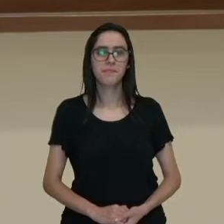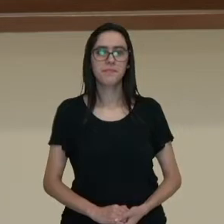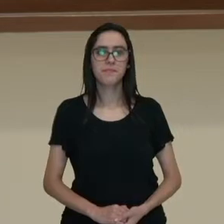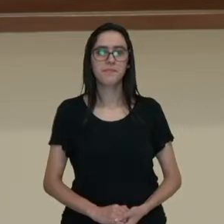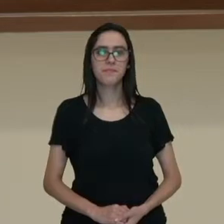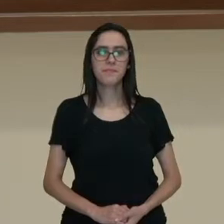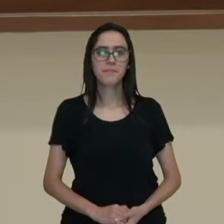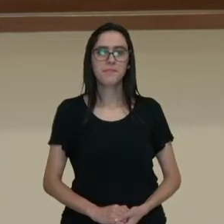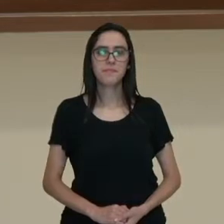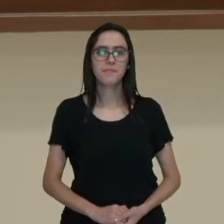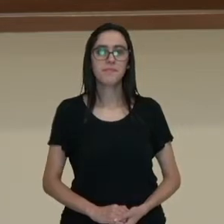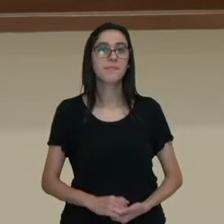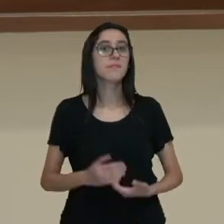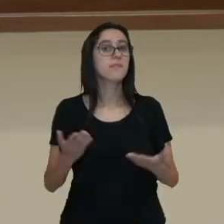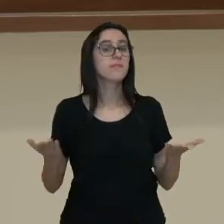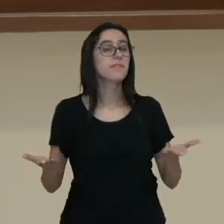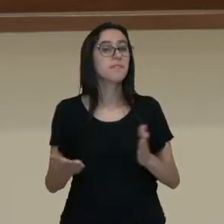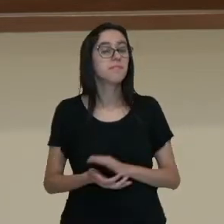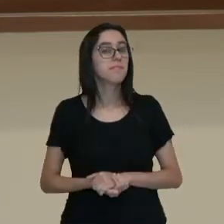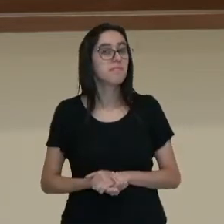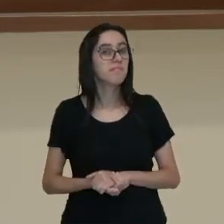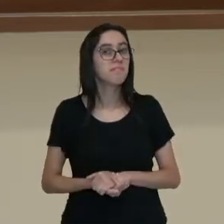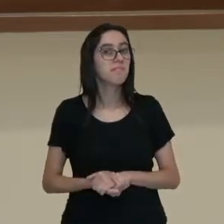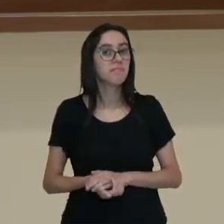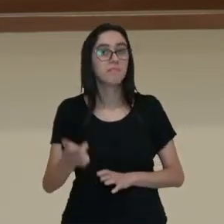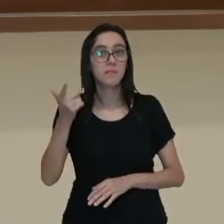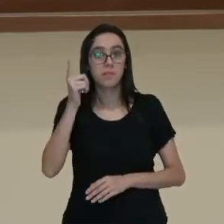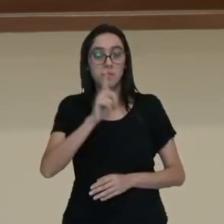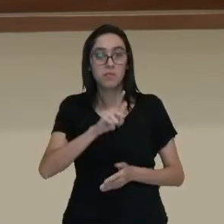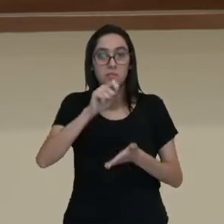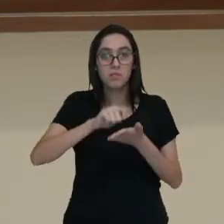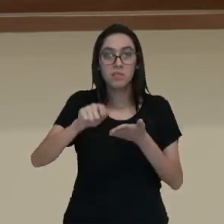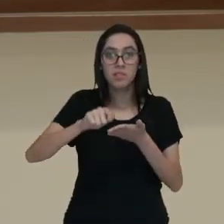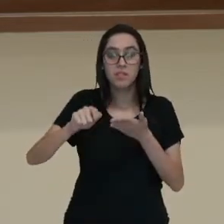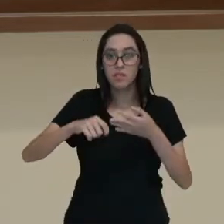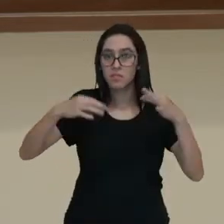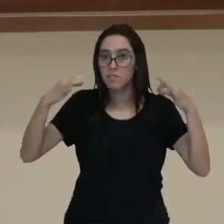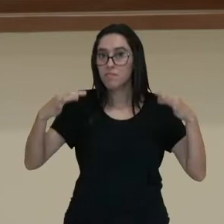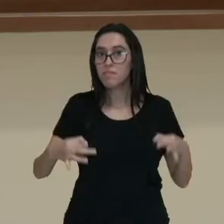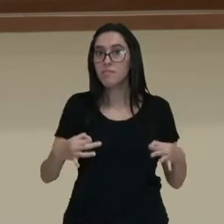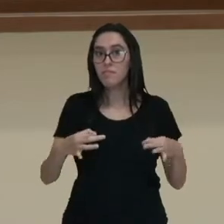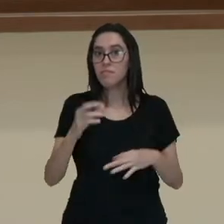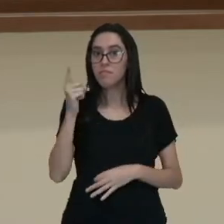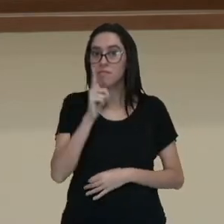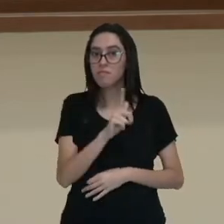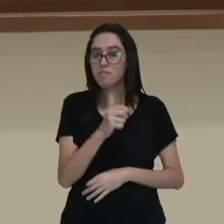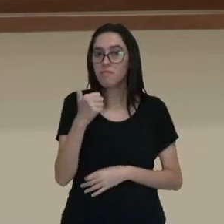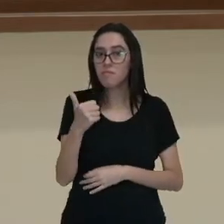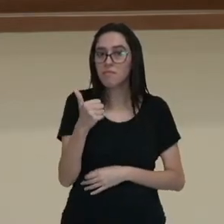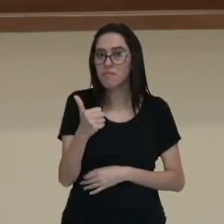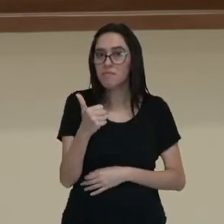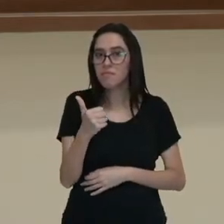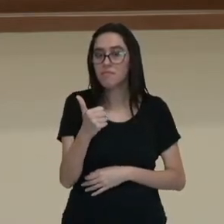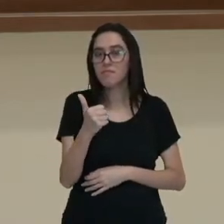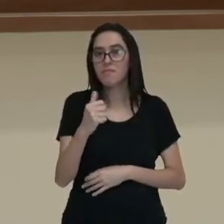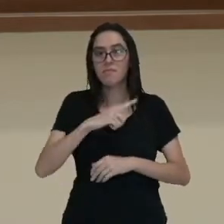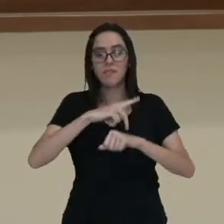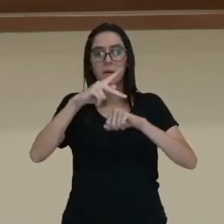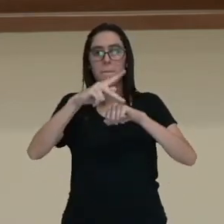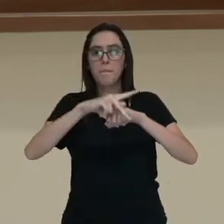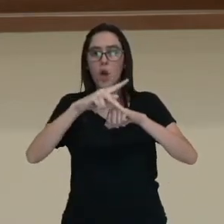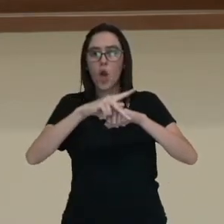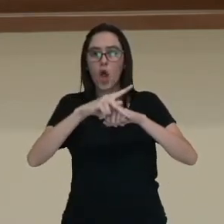E aí, ticos e ticas, escreveram no caderno, preencheram os espaços com os pronomes